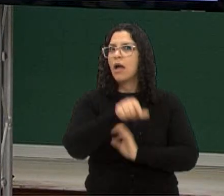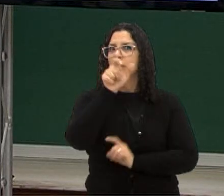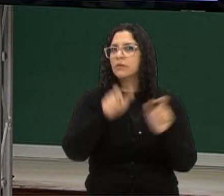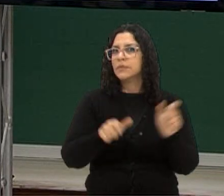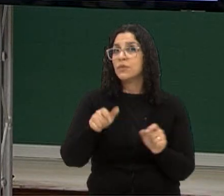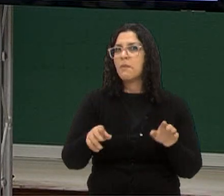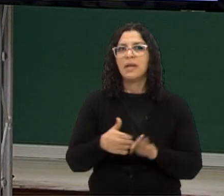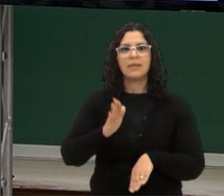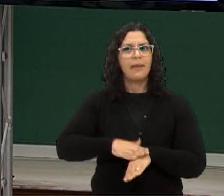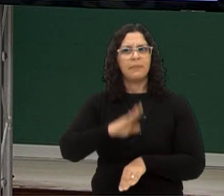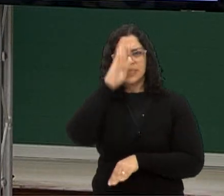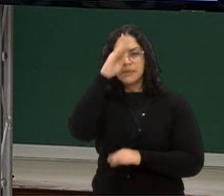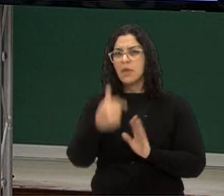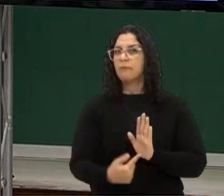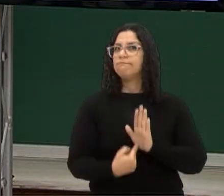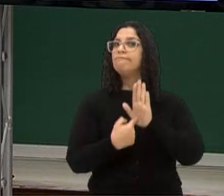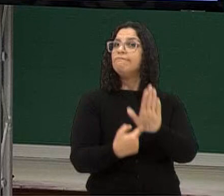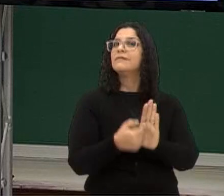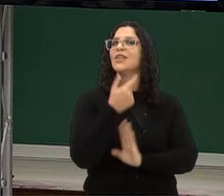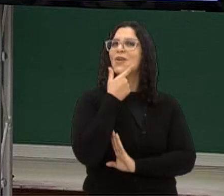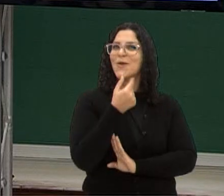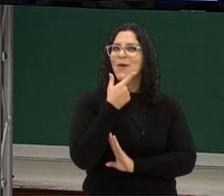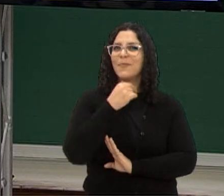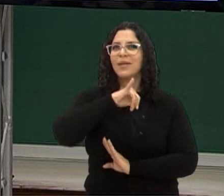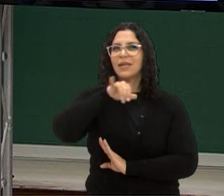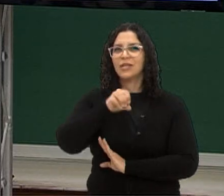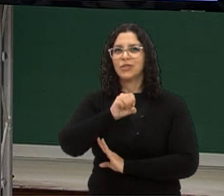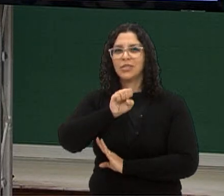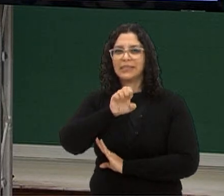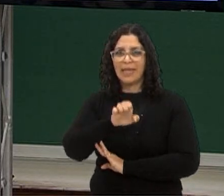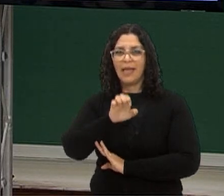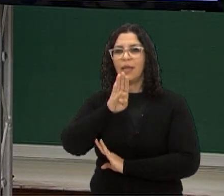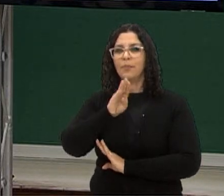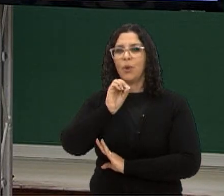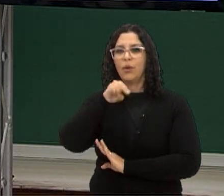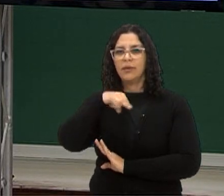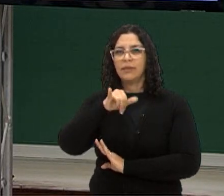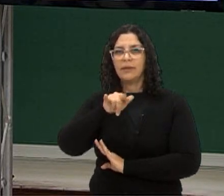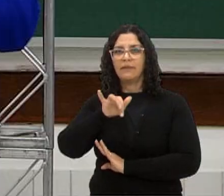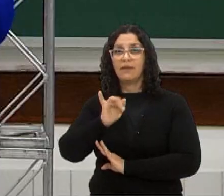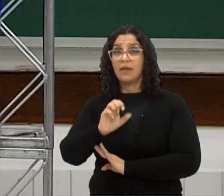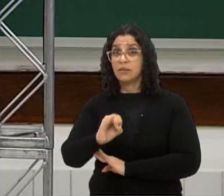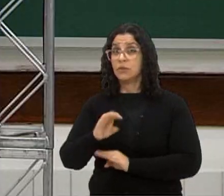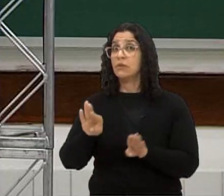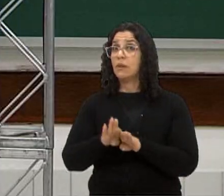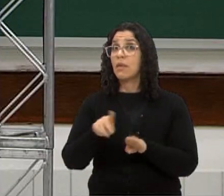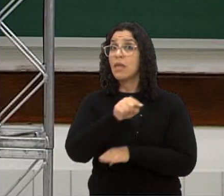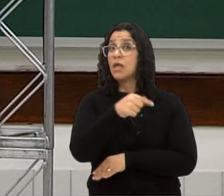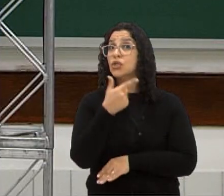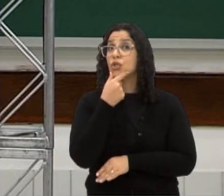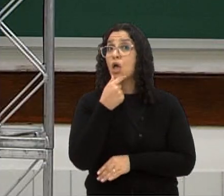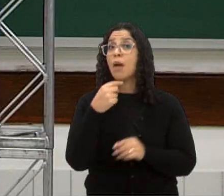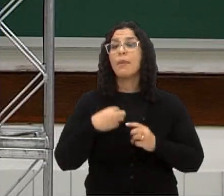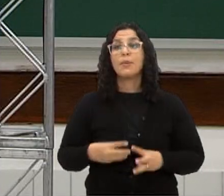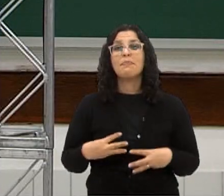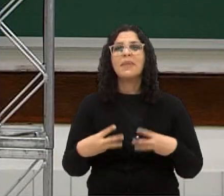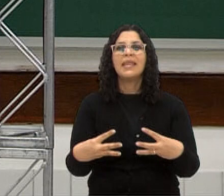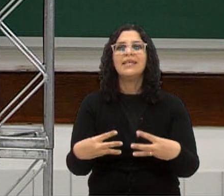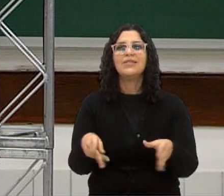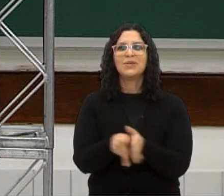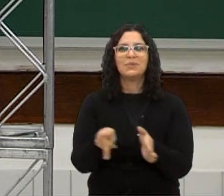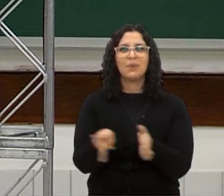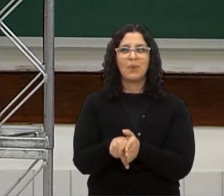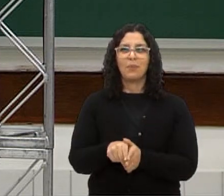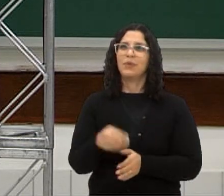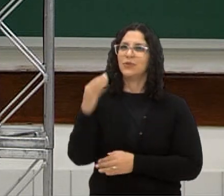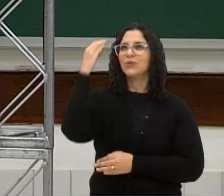uma que se destacou aqui foi José Bonifácio, que inclusive foi um ministro de Dom Pedro.